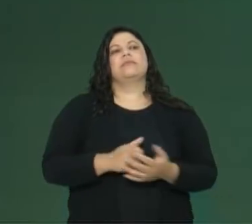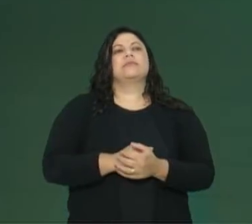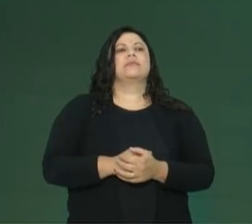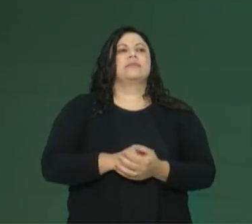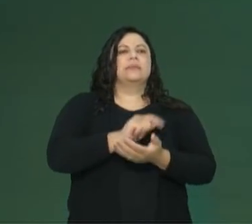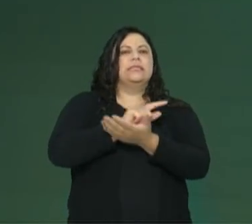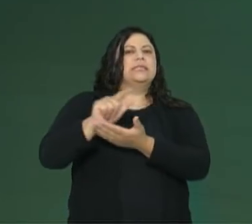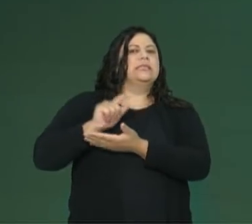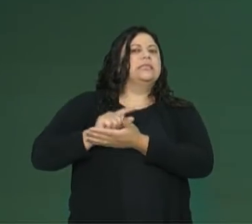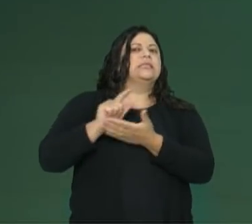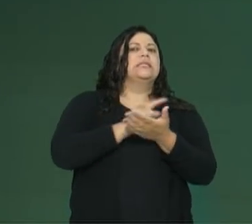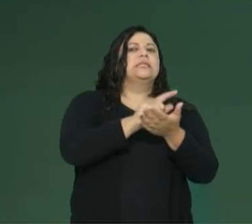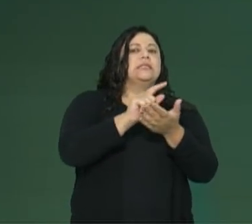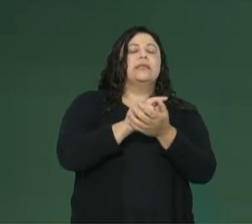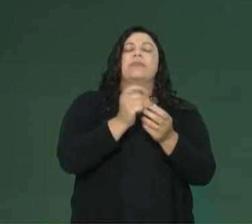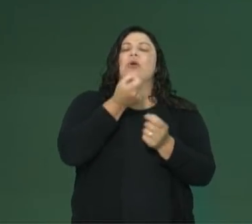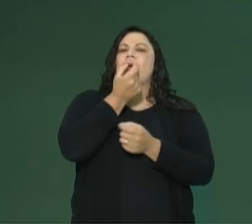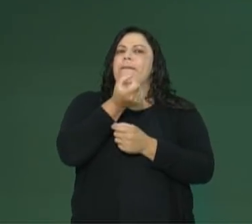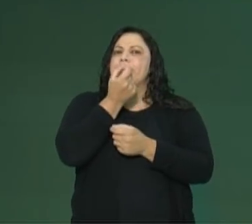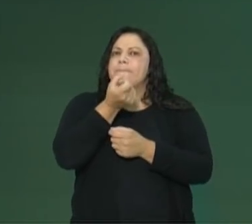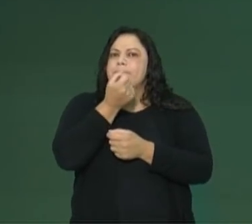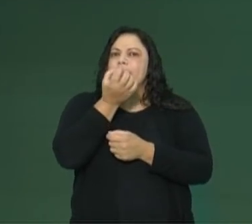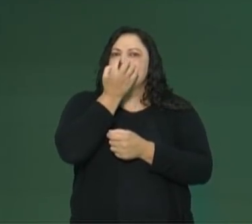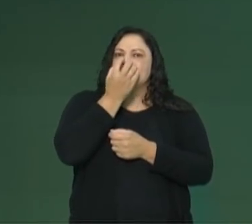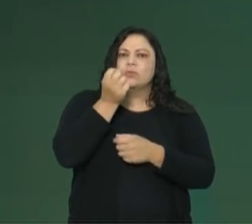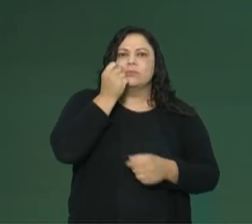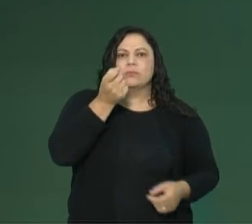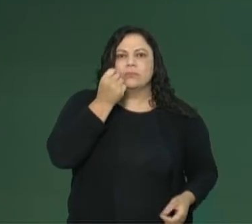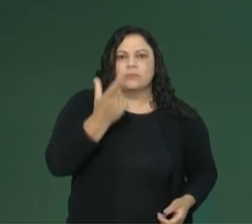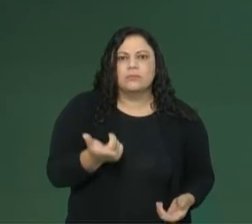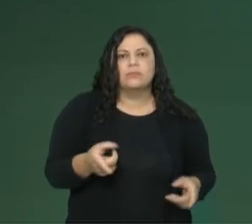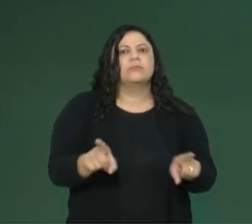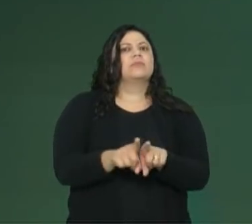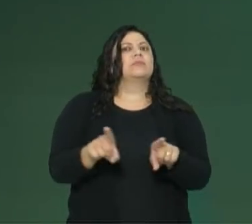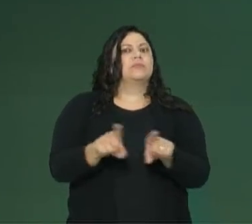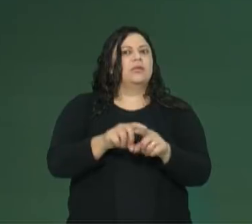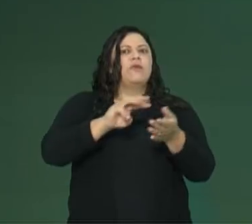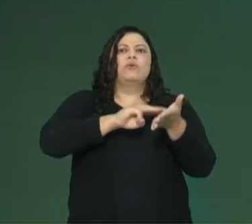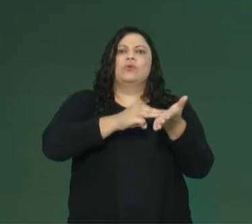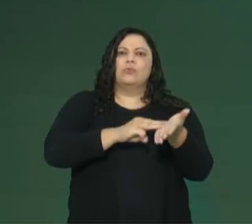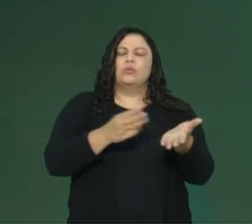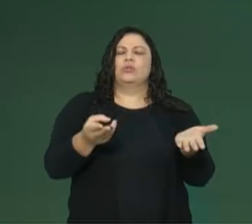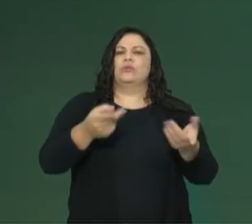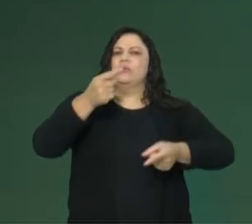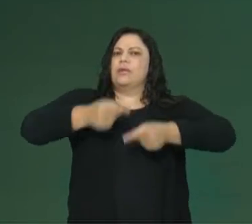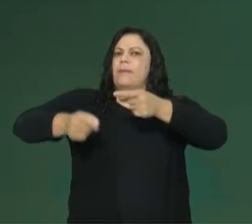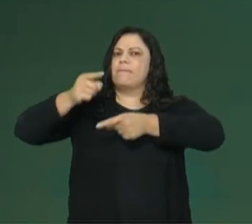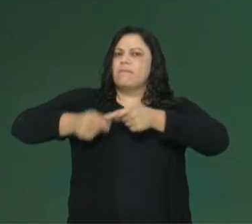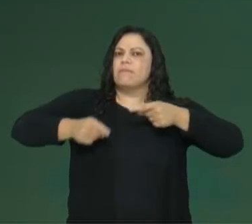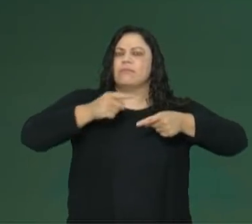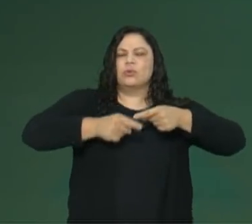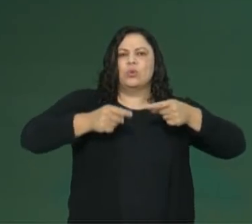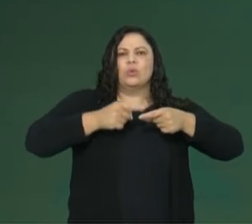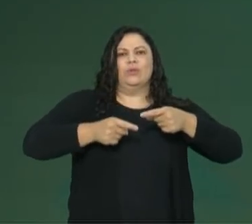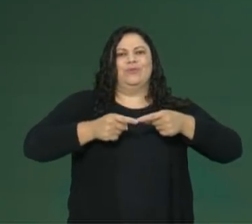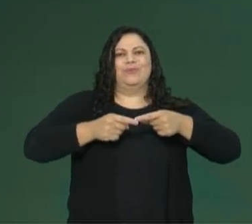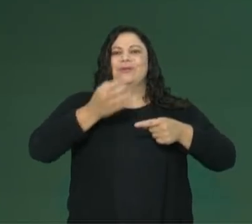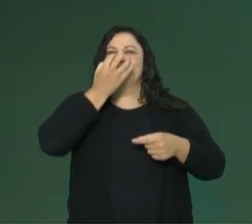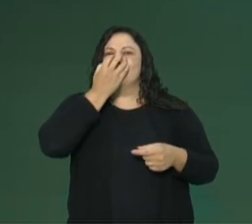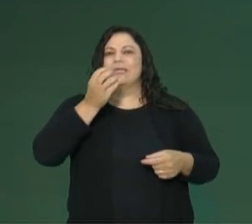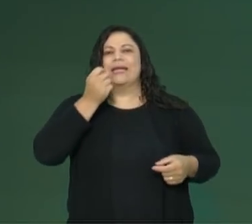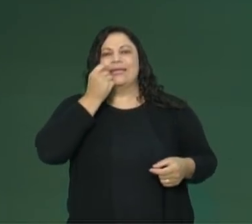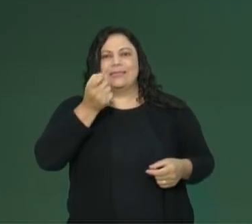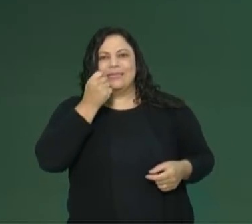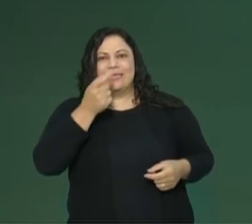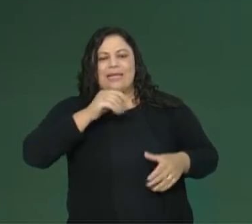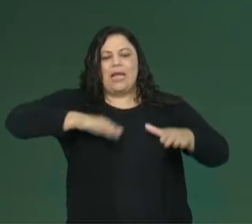Desverminar cães e gatos. Esse é um dos motivos pelo qual é proibido cães e gatos nas praias.